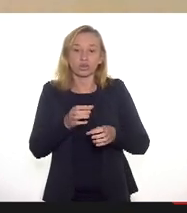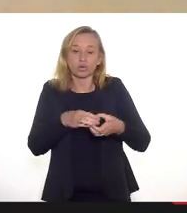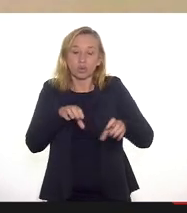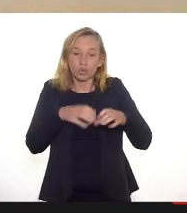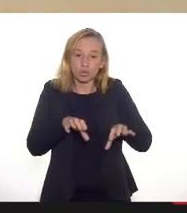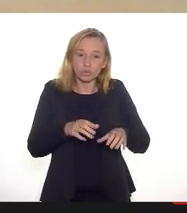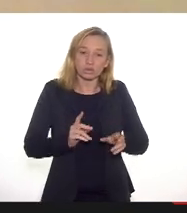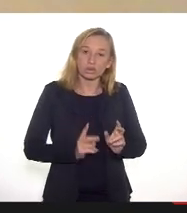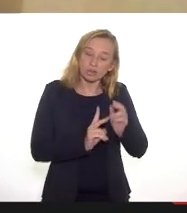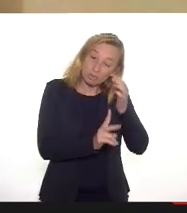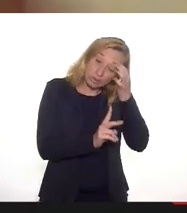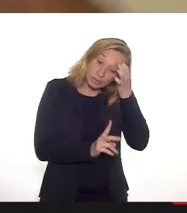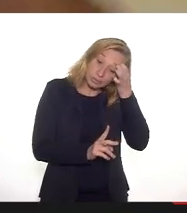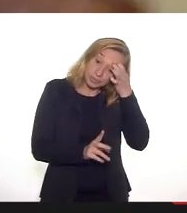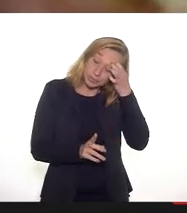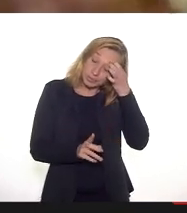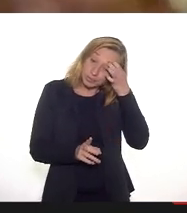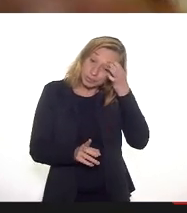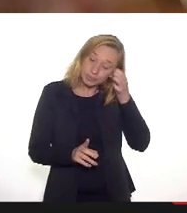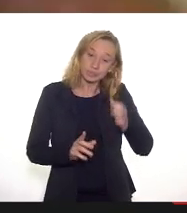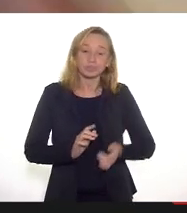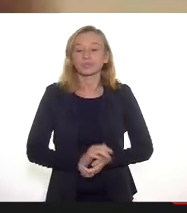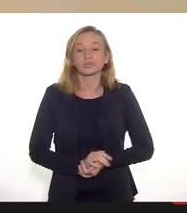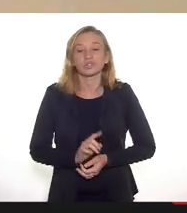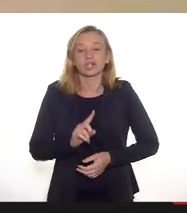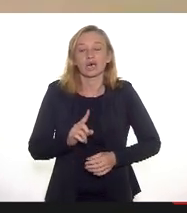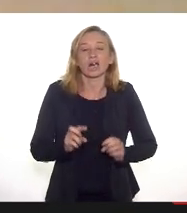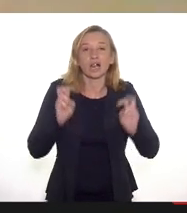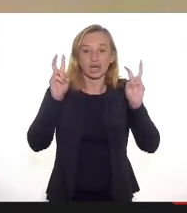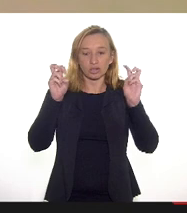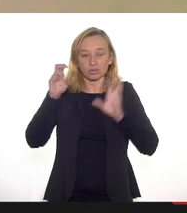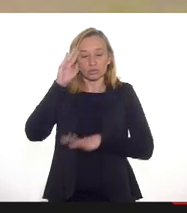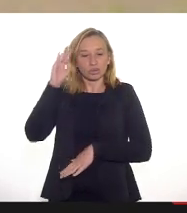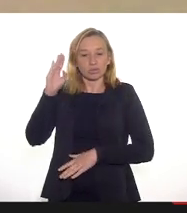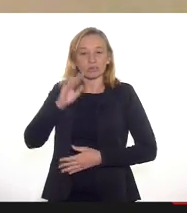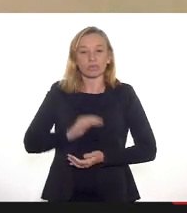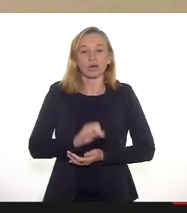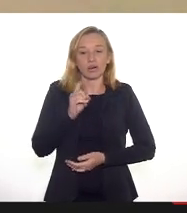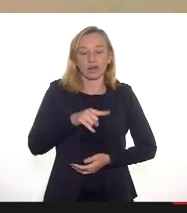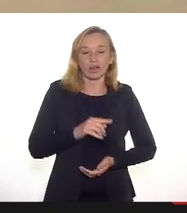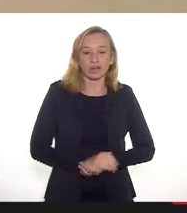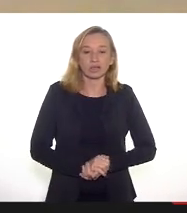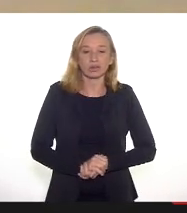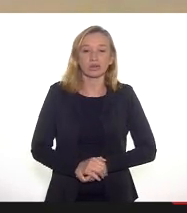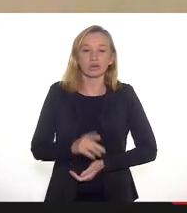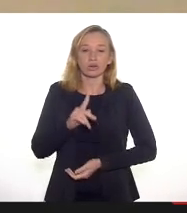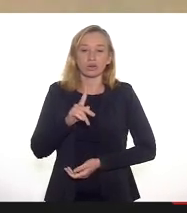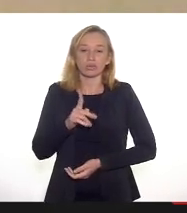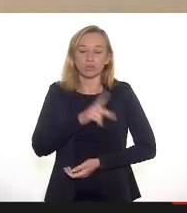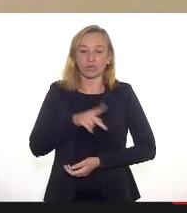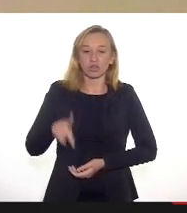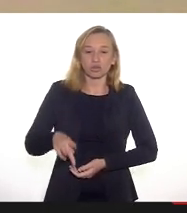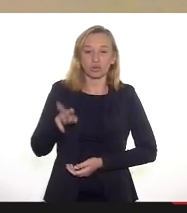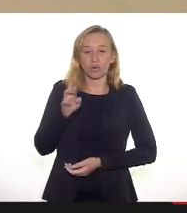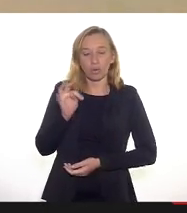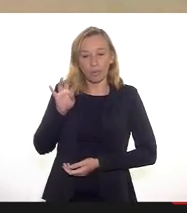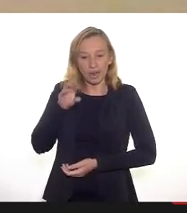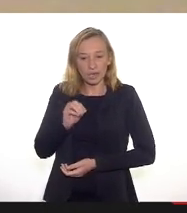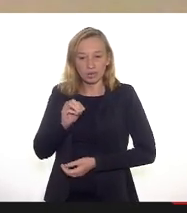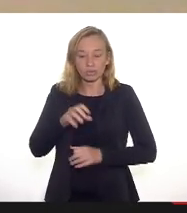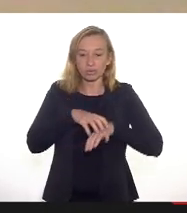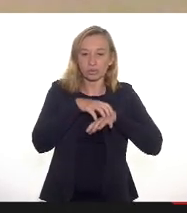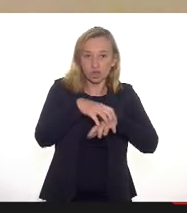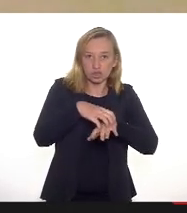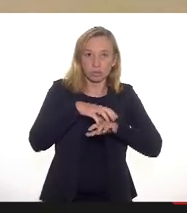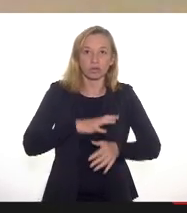subsequentes. E uma das questões fundamentais para manter os subsequentes, que o professor Roberto colocou aqui, é a questão dos